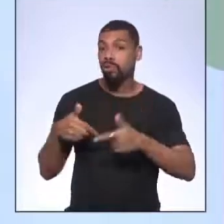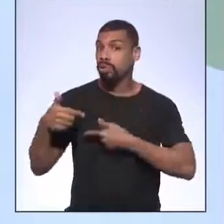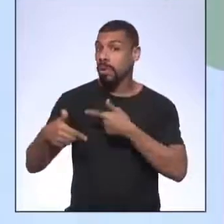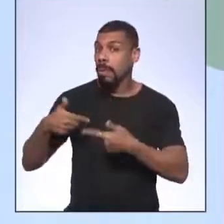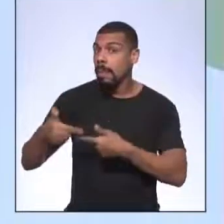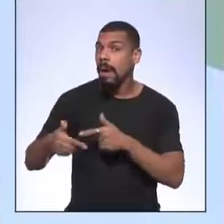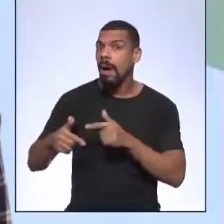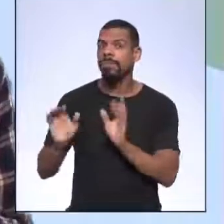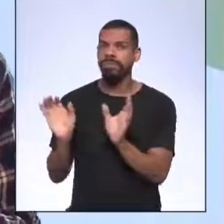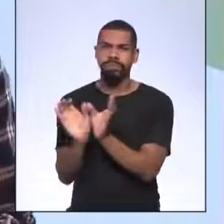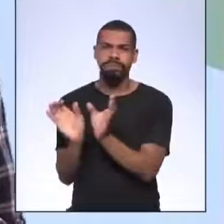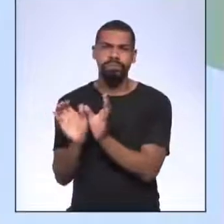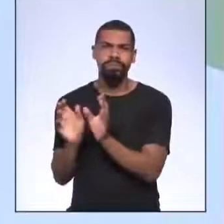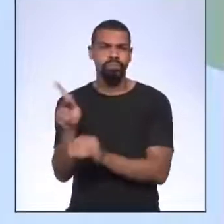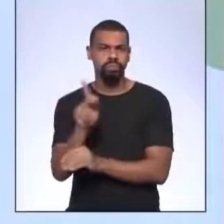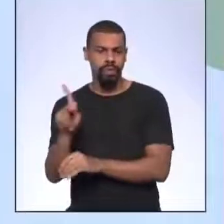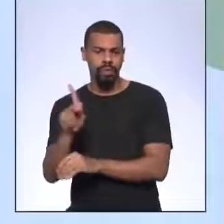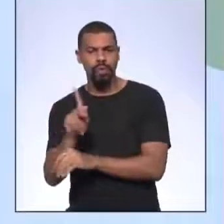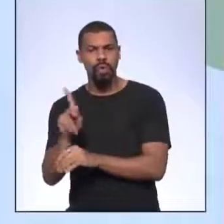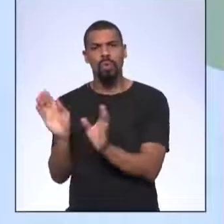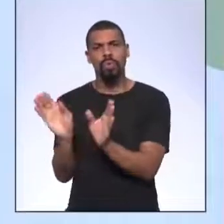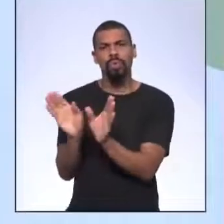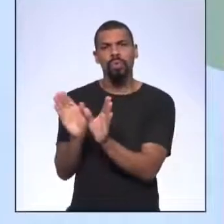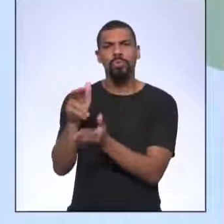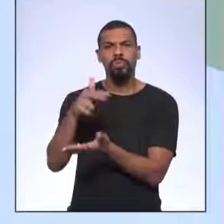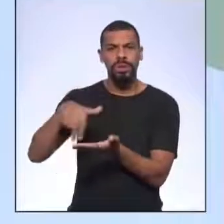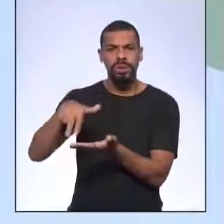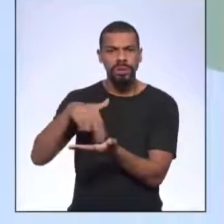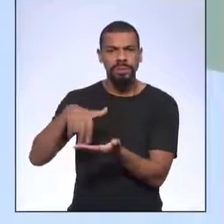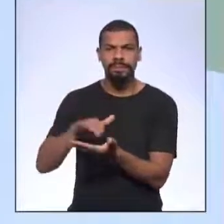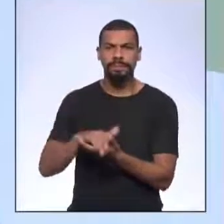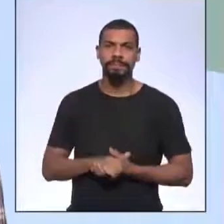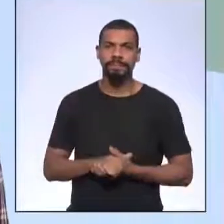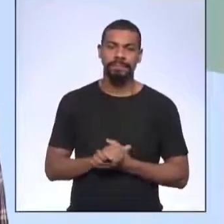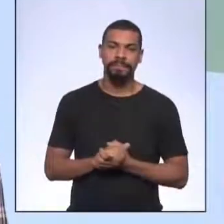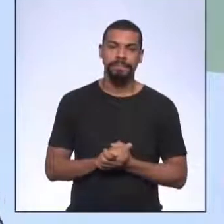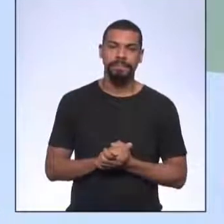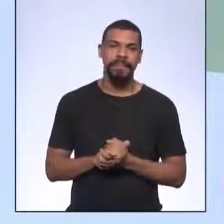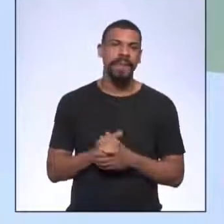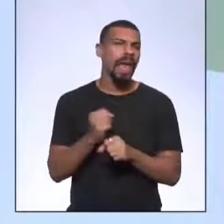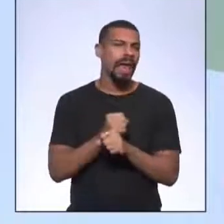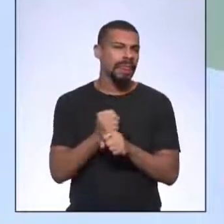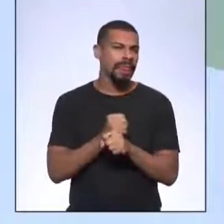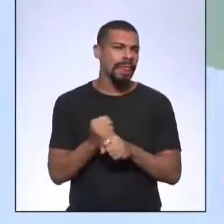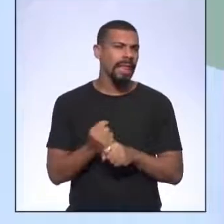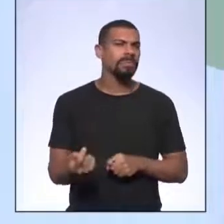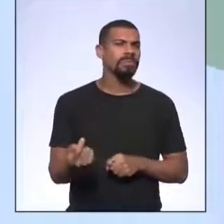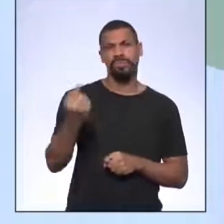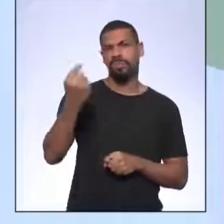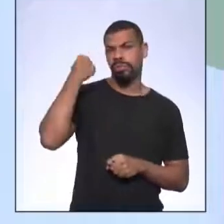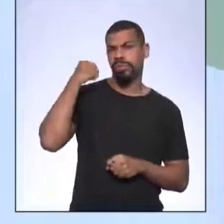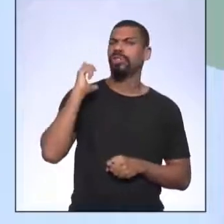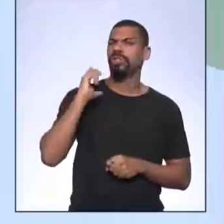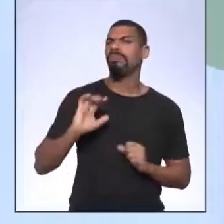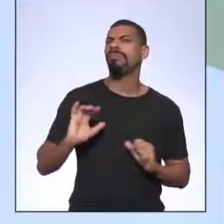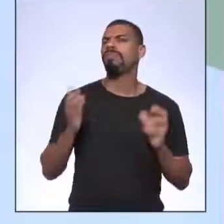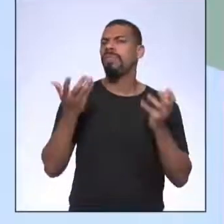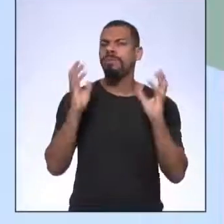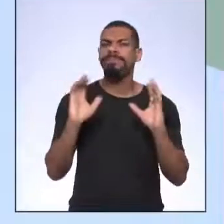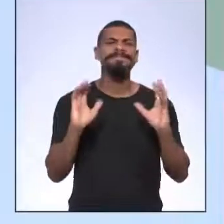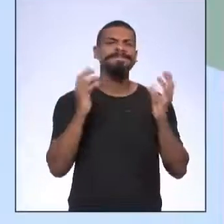trabalho daquele coreógrafo ou daquele grupo de dança Ah tá então antigamente existiam muitos festivais de dança